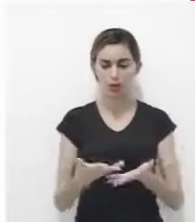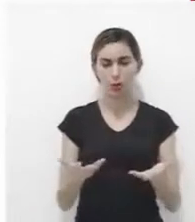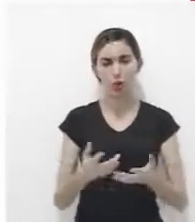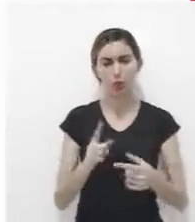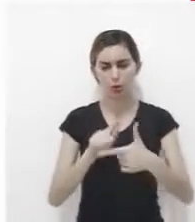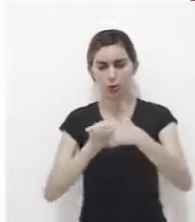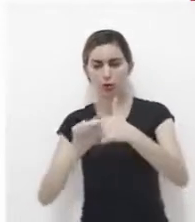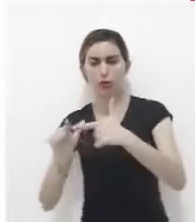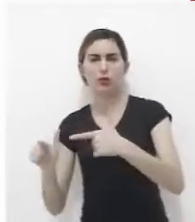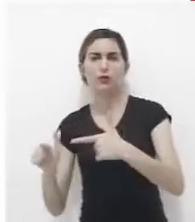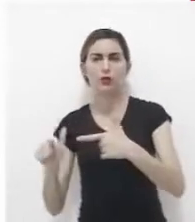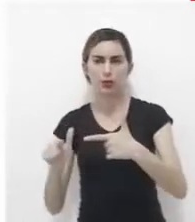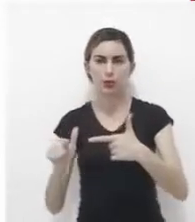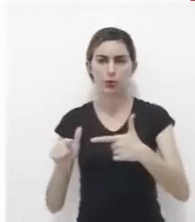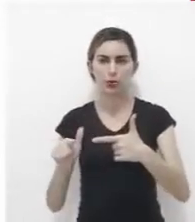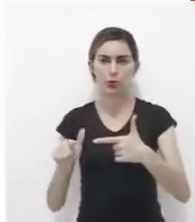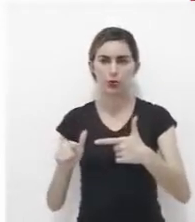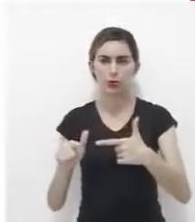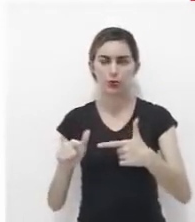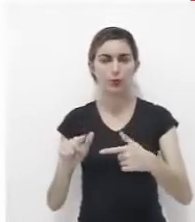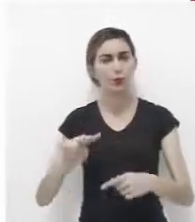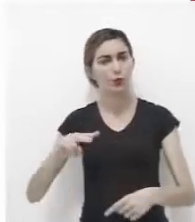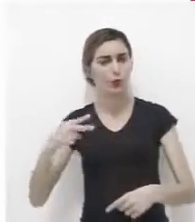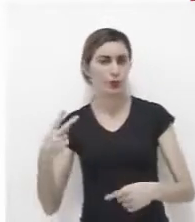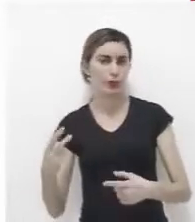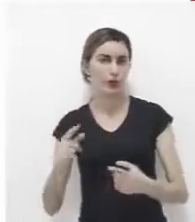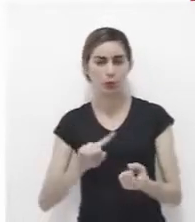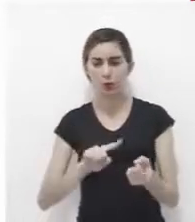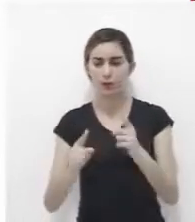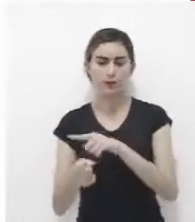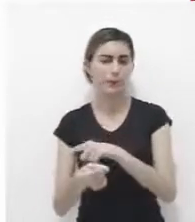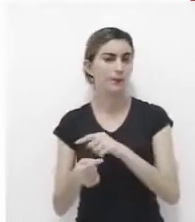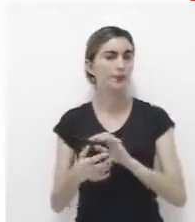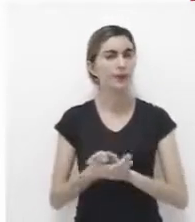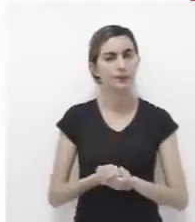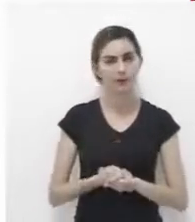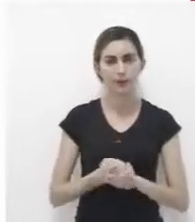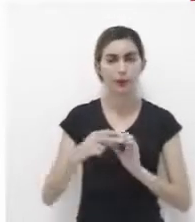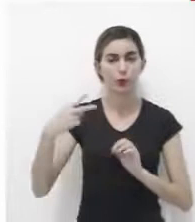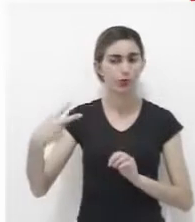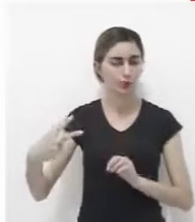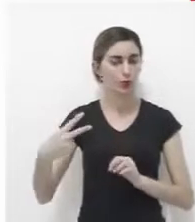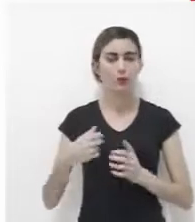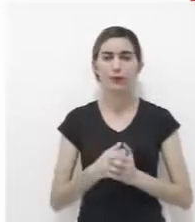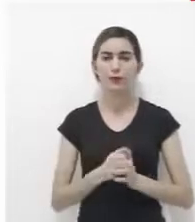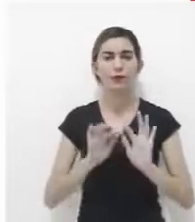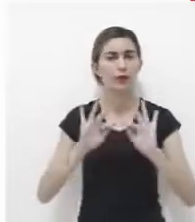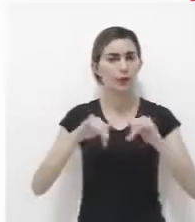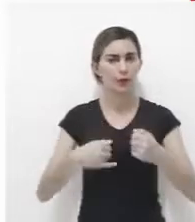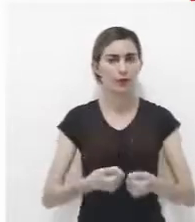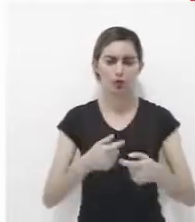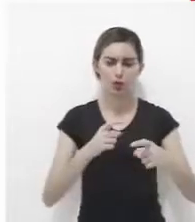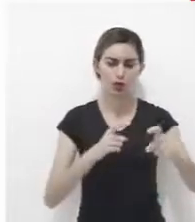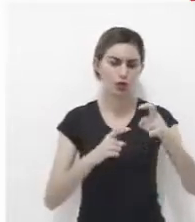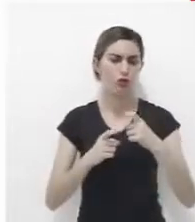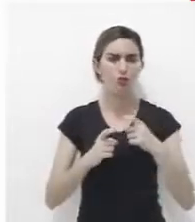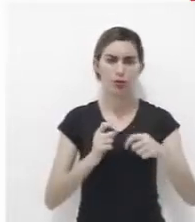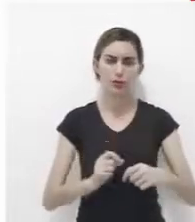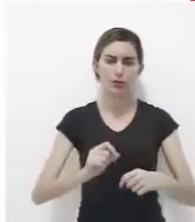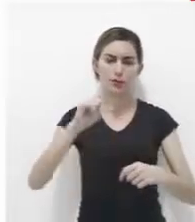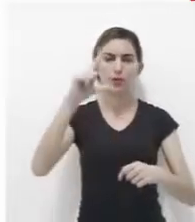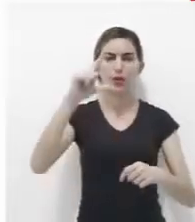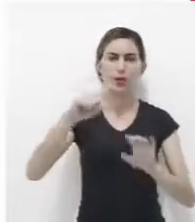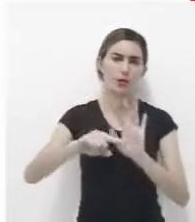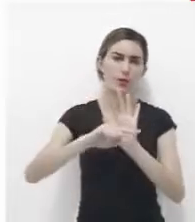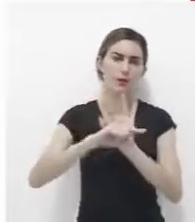6, agora dividido a operação inversa. Isso é somente a operação inversa, dividido por 2. E finalmente, então,